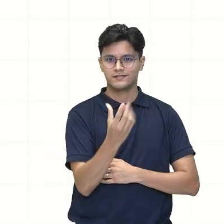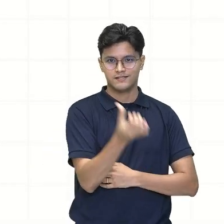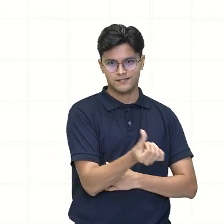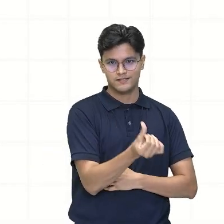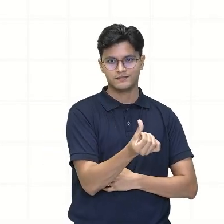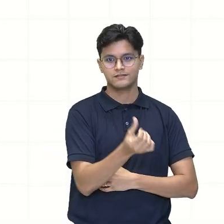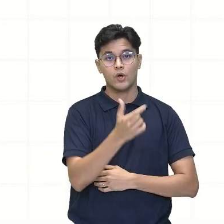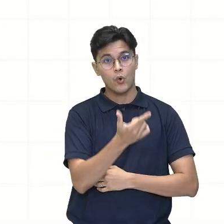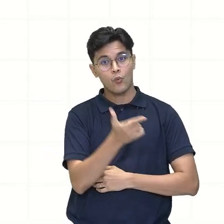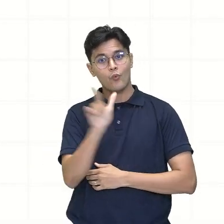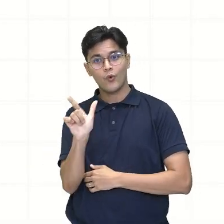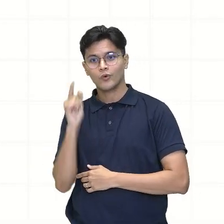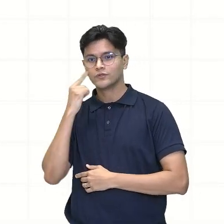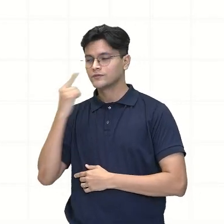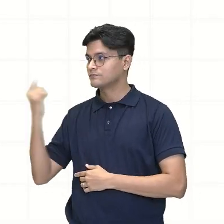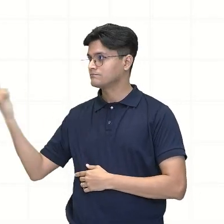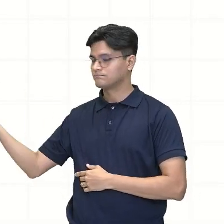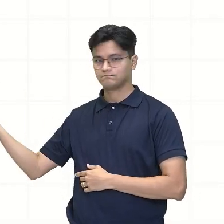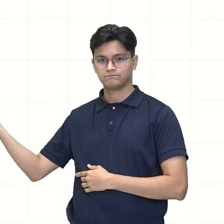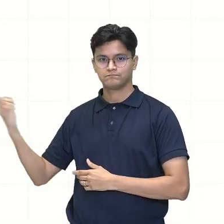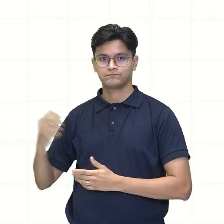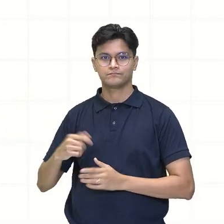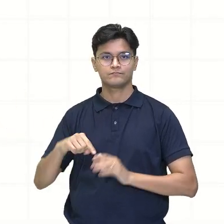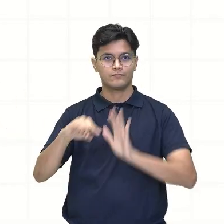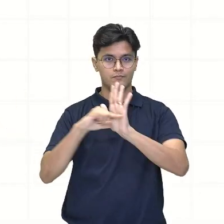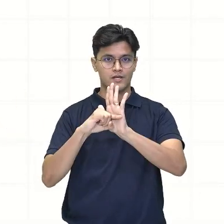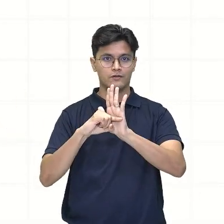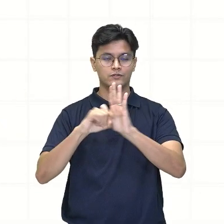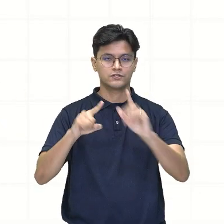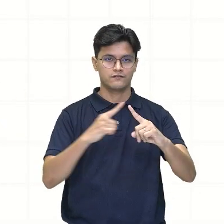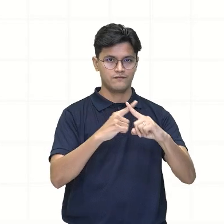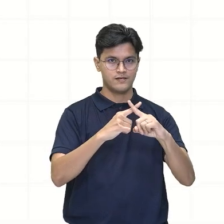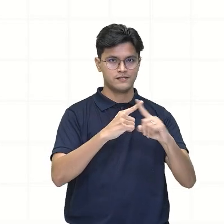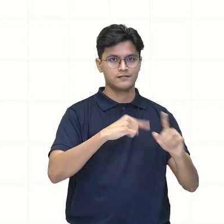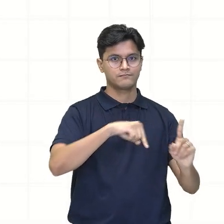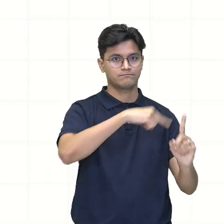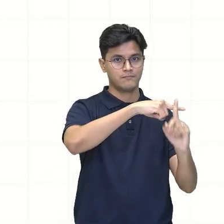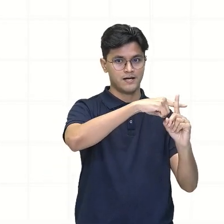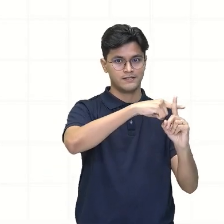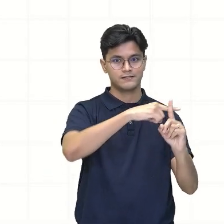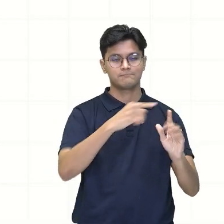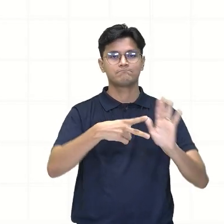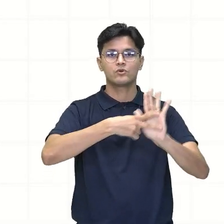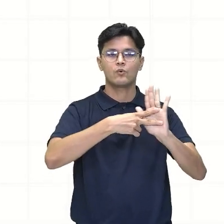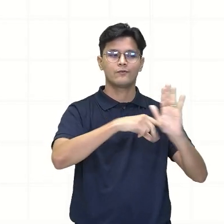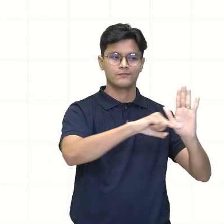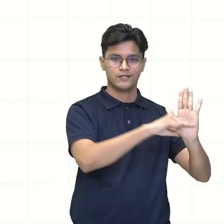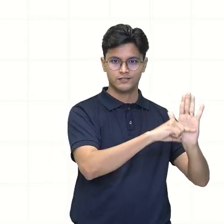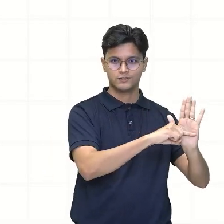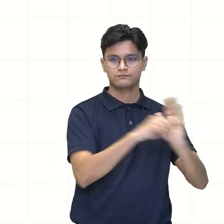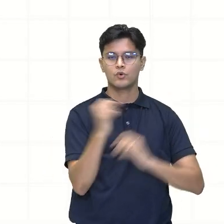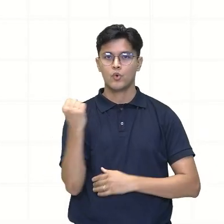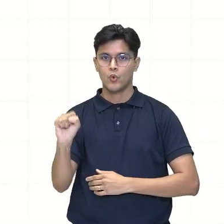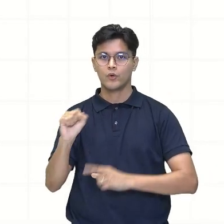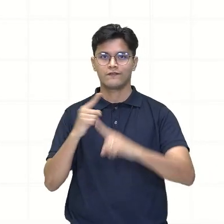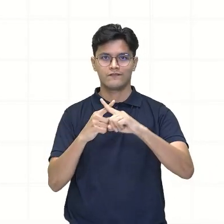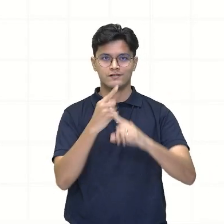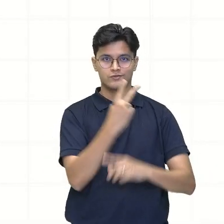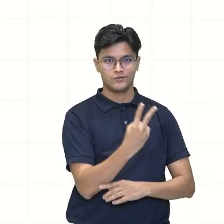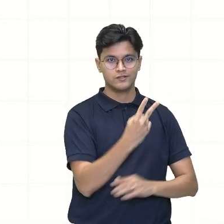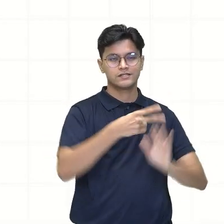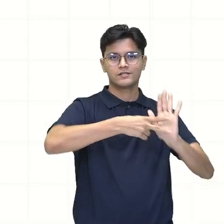lado, menos vezes mais, vai dar negativo. 8 vezes 2, 16.